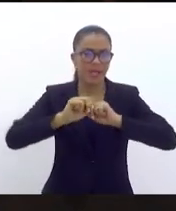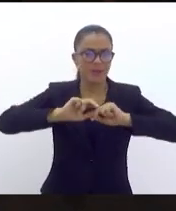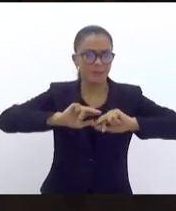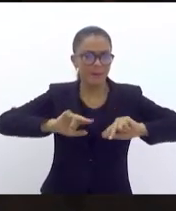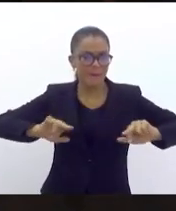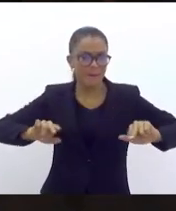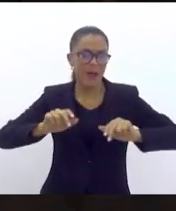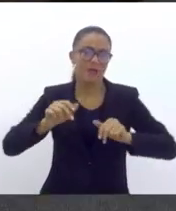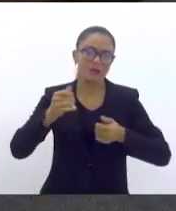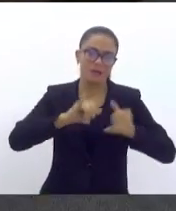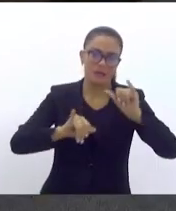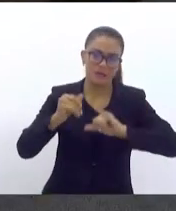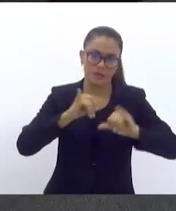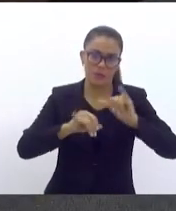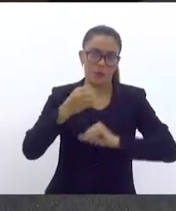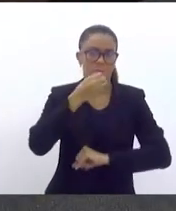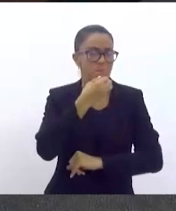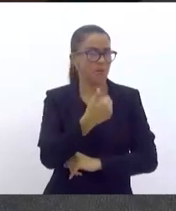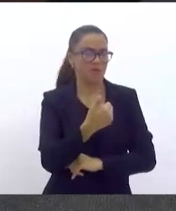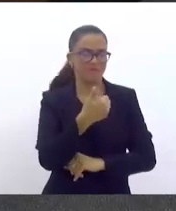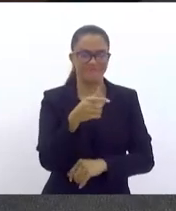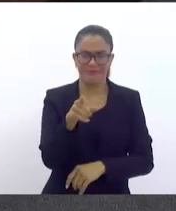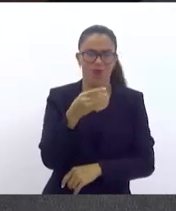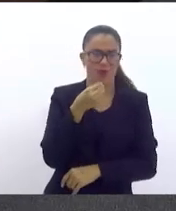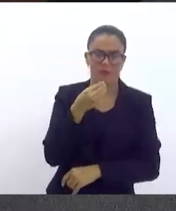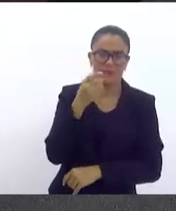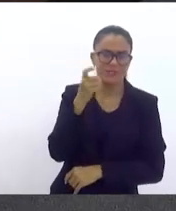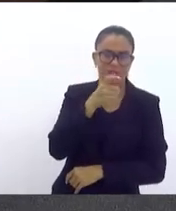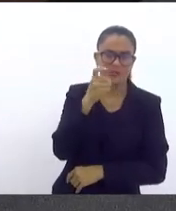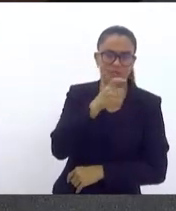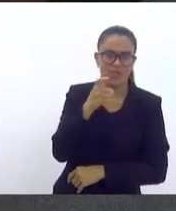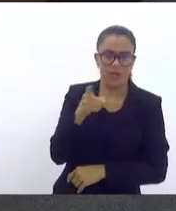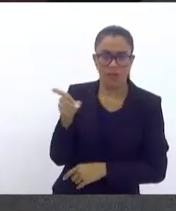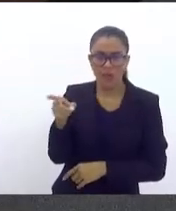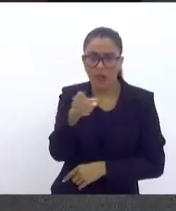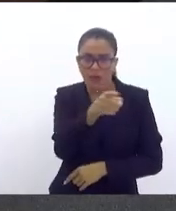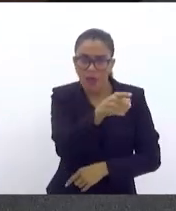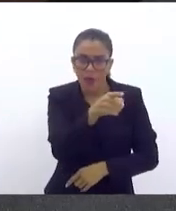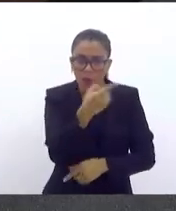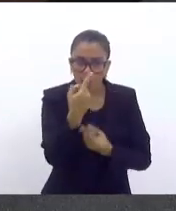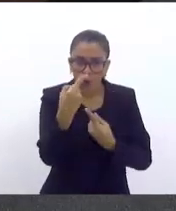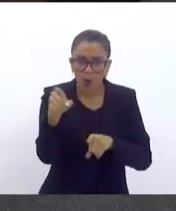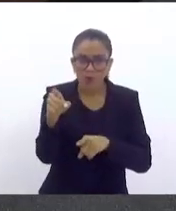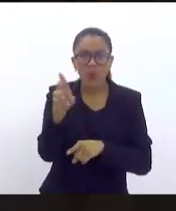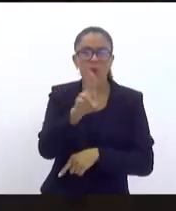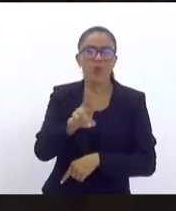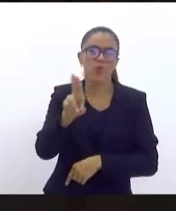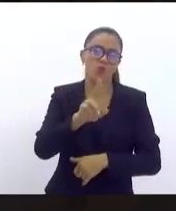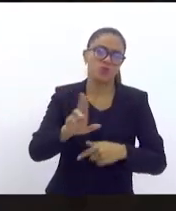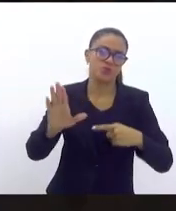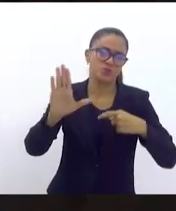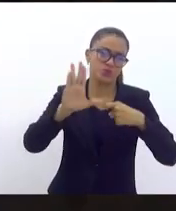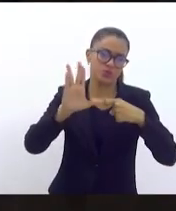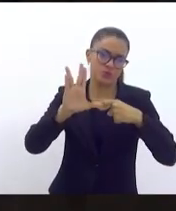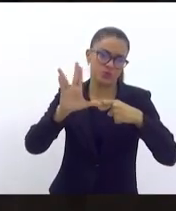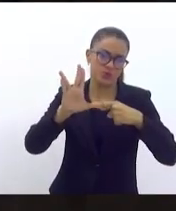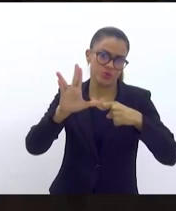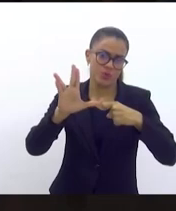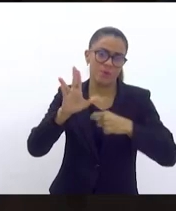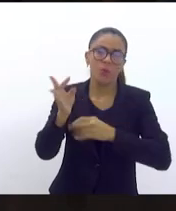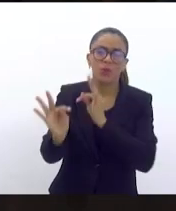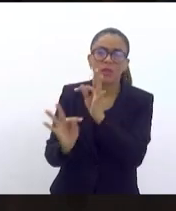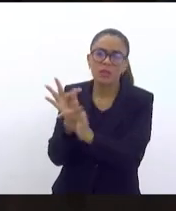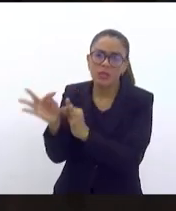isso é uma mentira obviamente não tem ninguém aqui que seja contra por exemplo o uso do canabidiol para tratamento de doenças